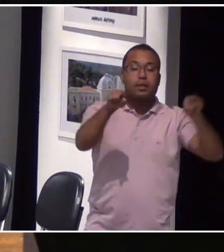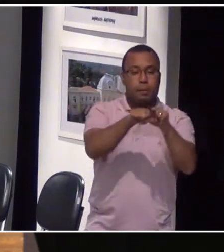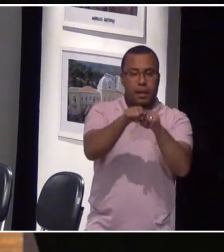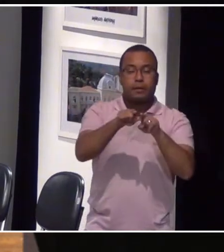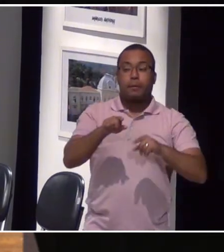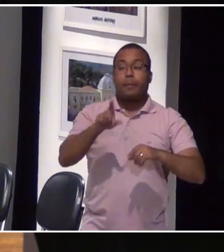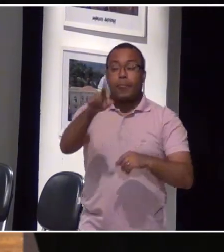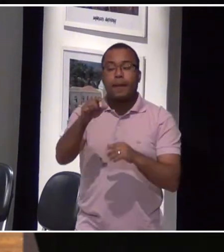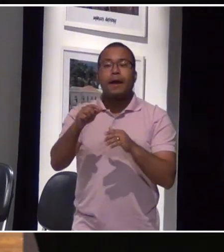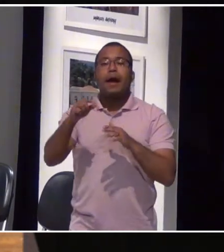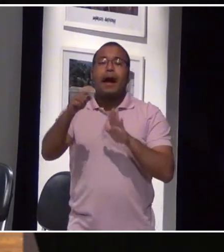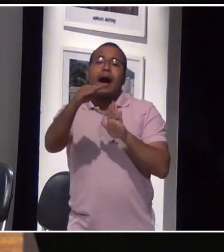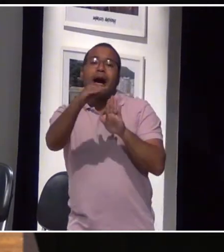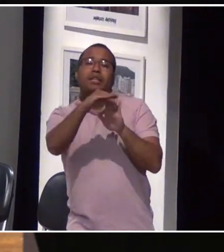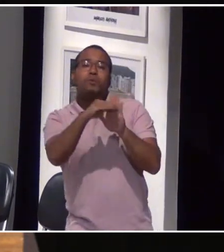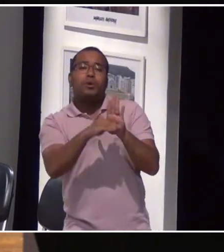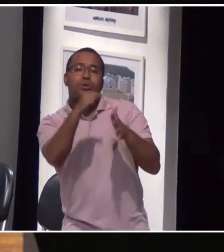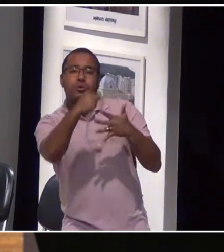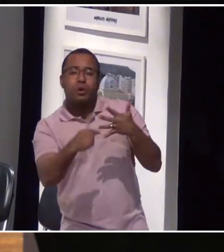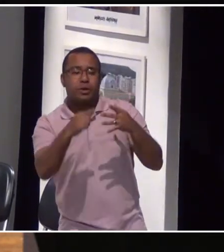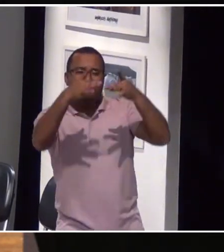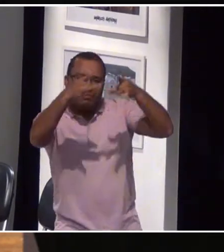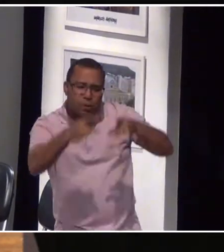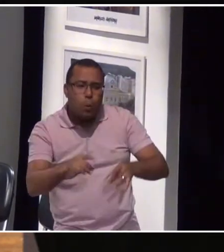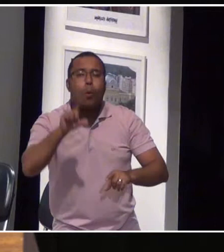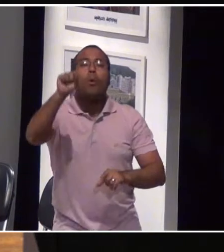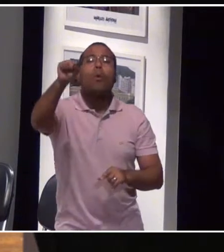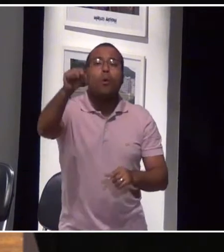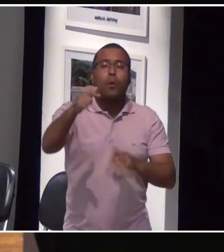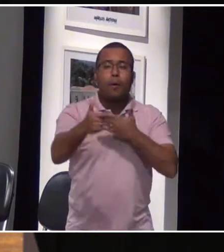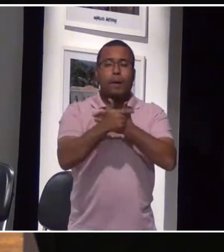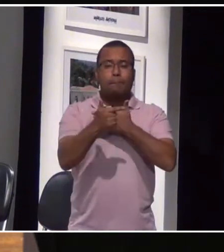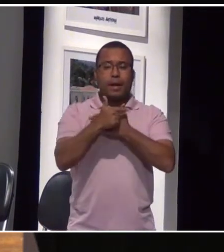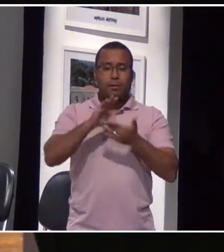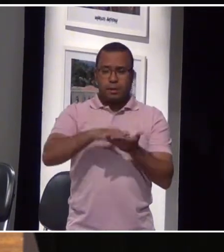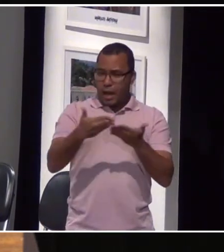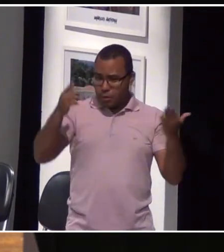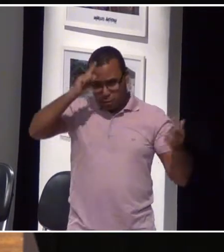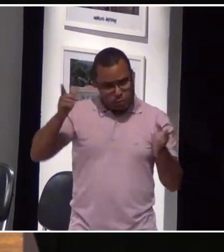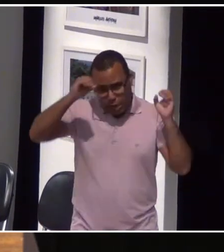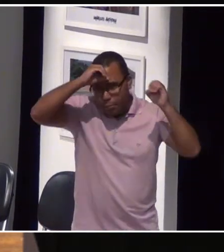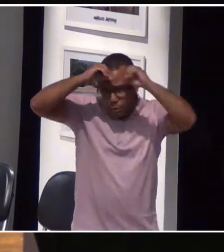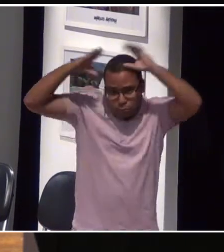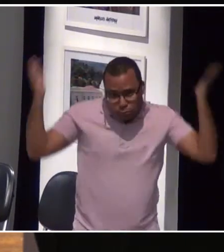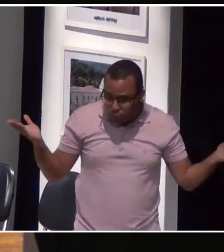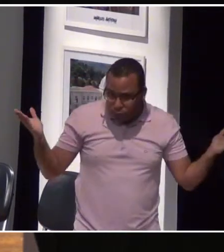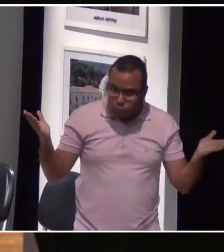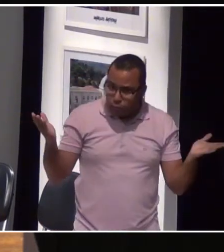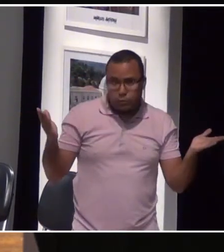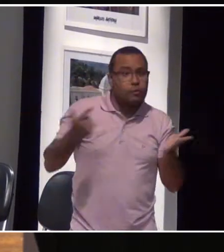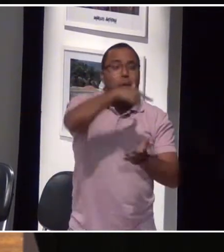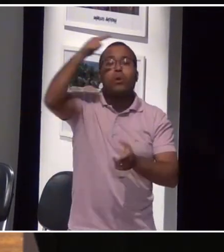né, Cris? Com atribuições que muitas vezes não são claras, qual é, afinal de contas, o papel do intérprete. E como existem